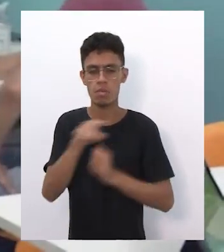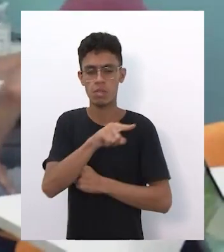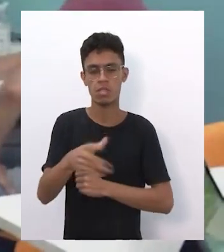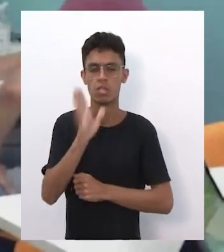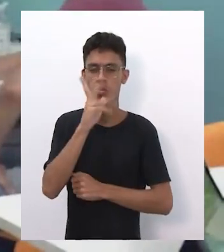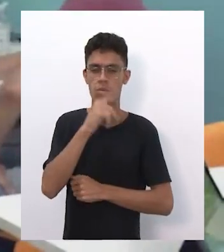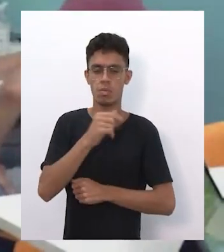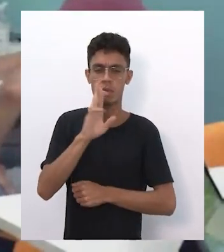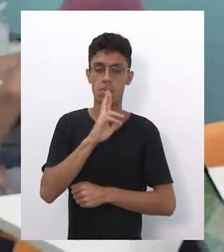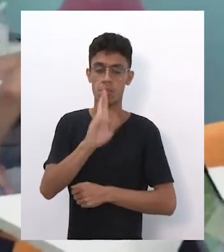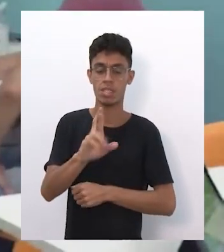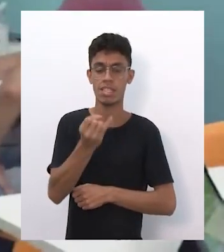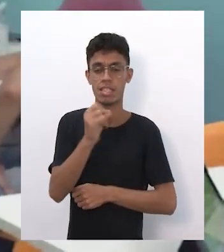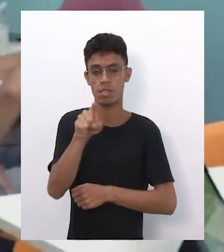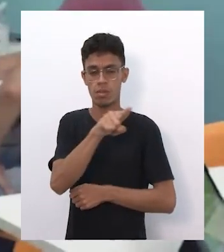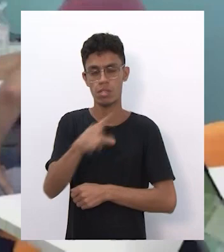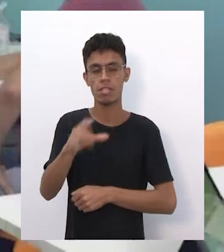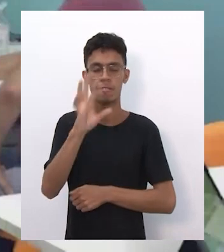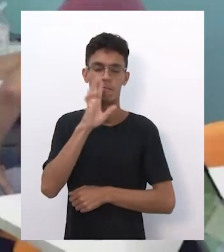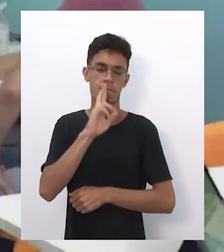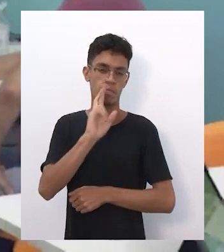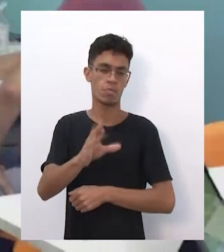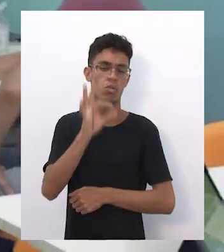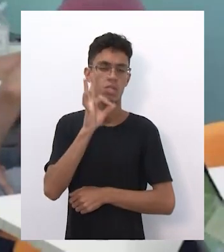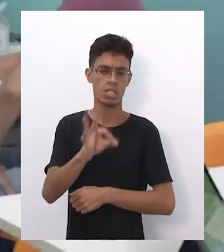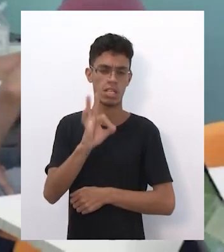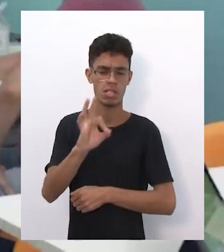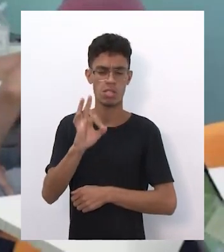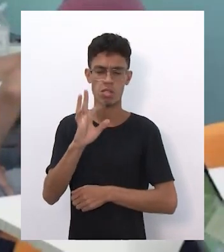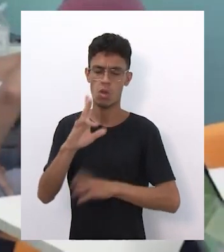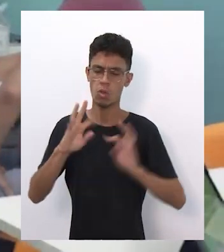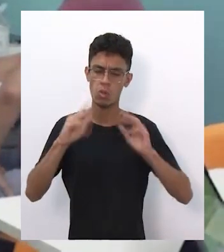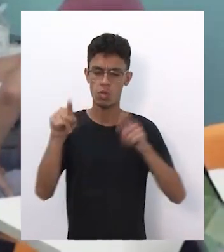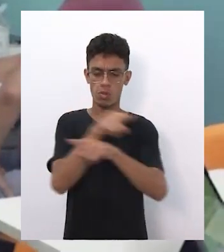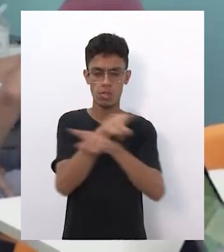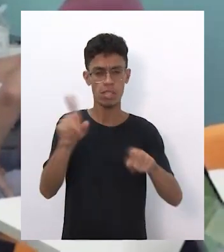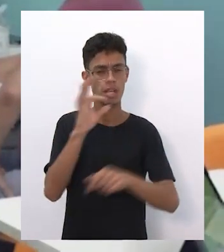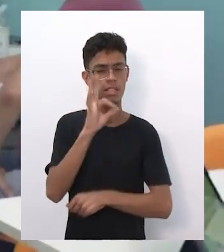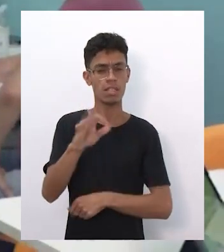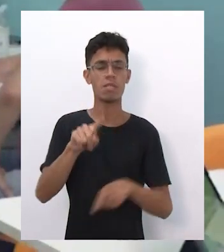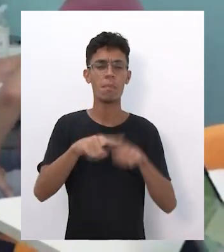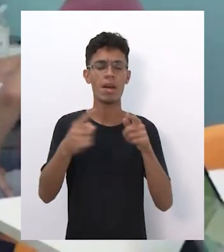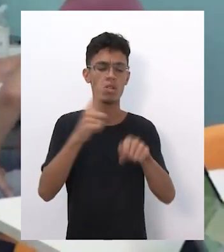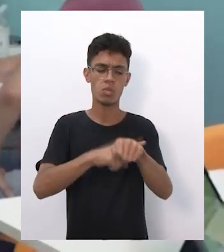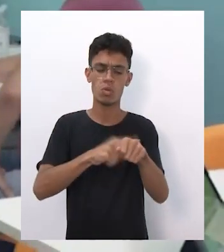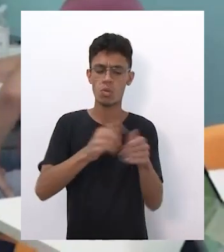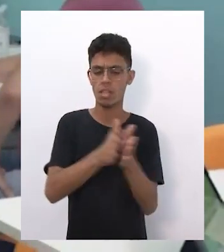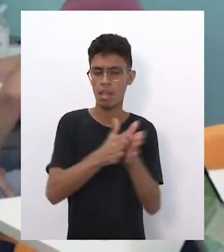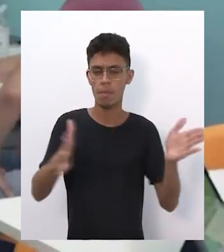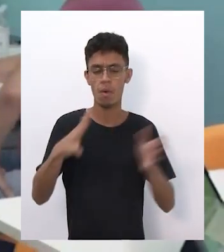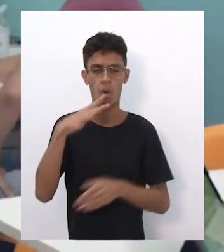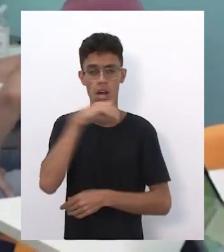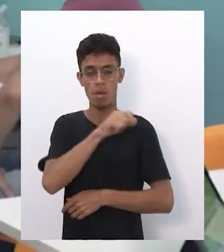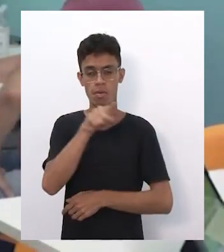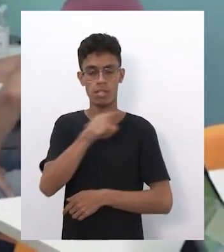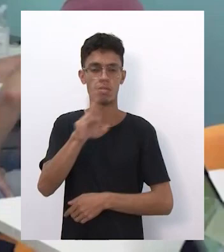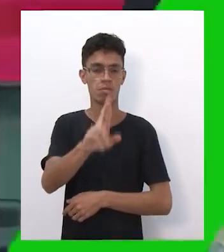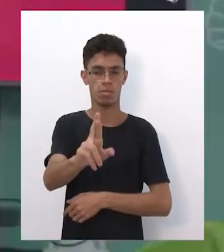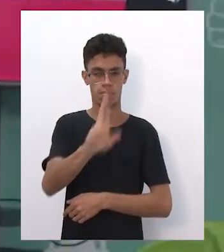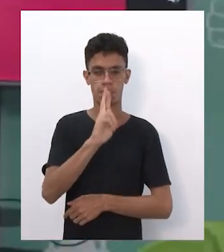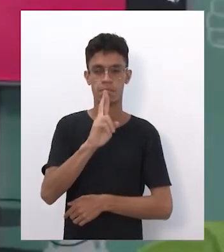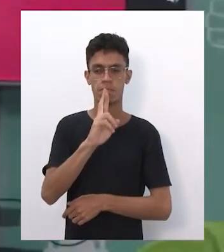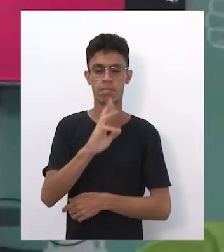para responder e se vocês responderam certo. Tá? Pode ser que todo mundo acerte, mas o ranqueamento vai se dar pela velocidade com que vocês vão